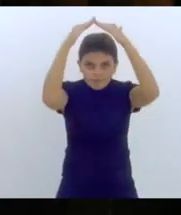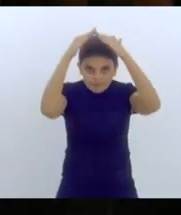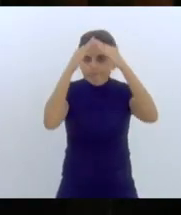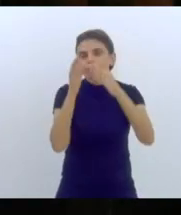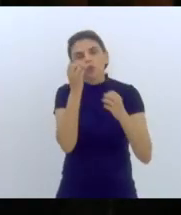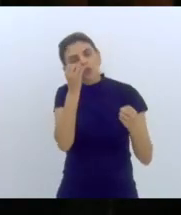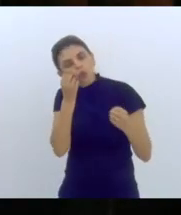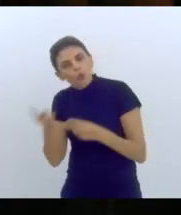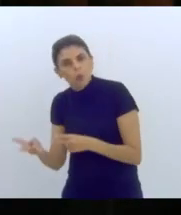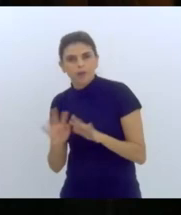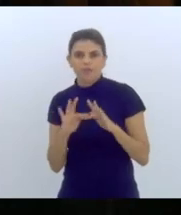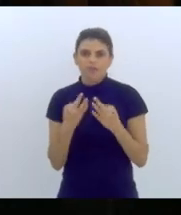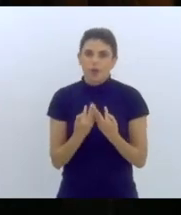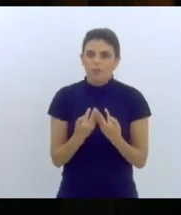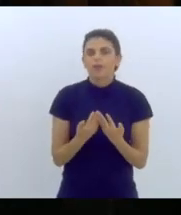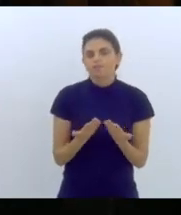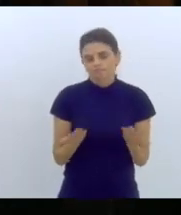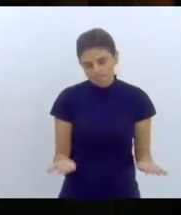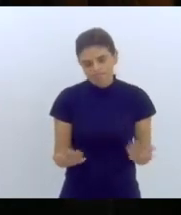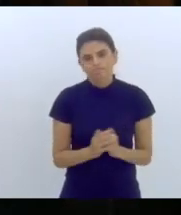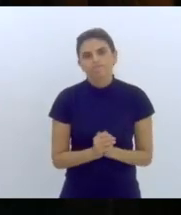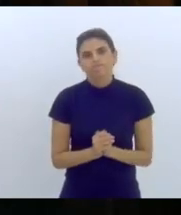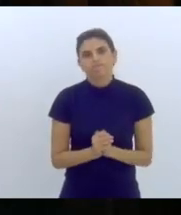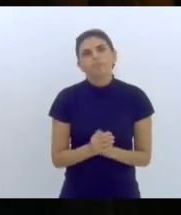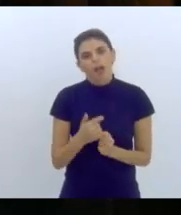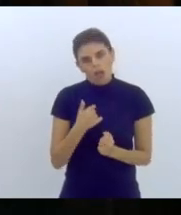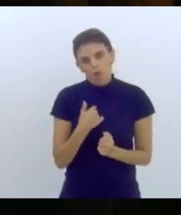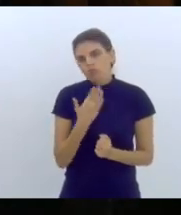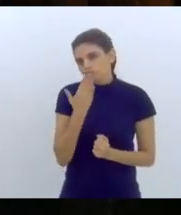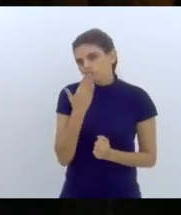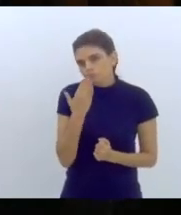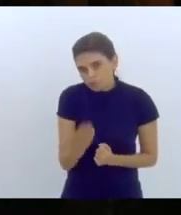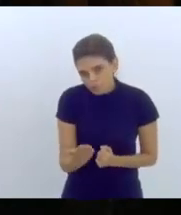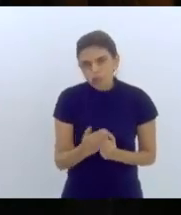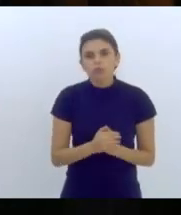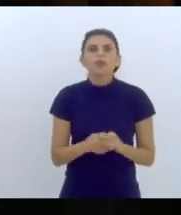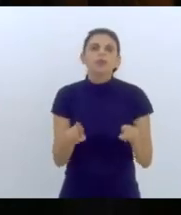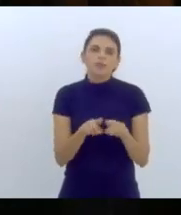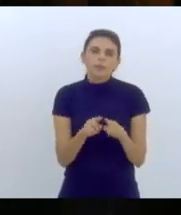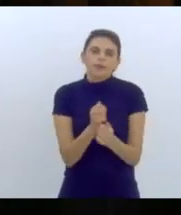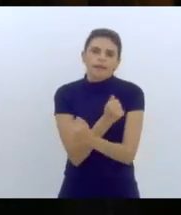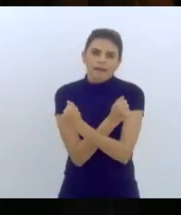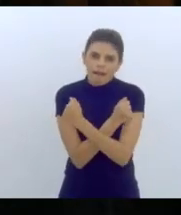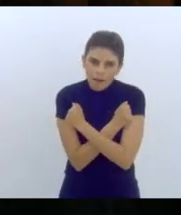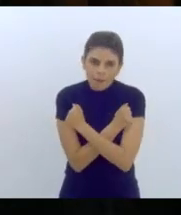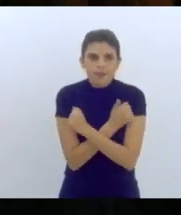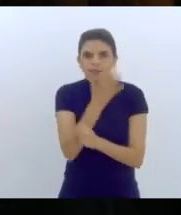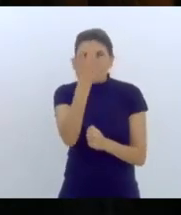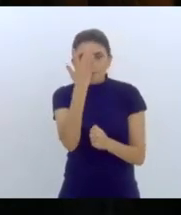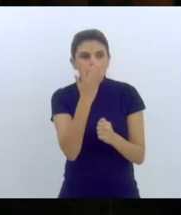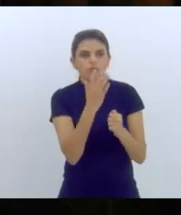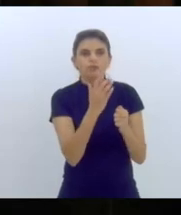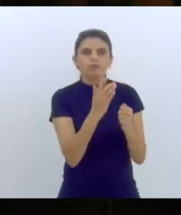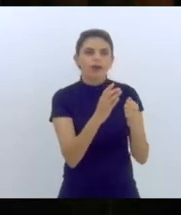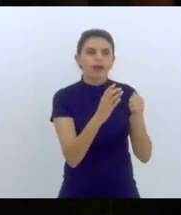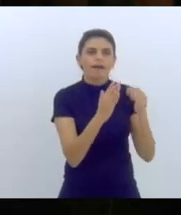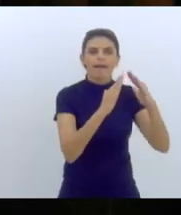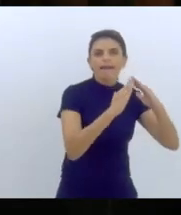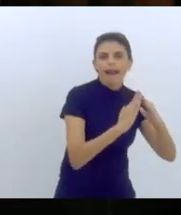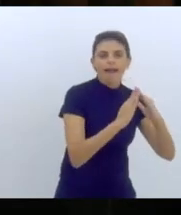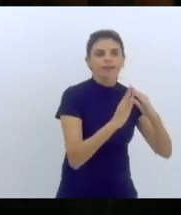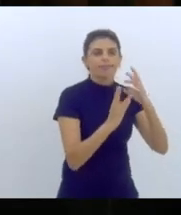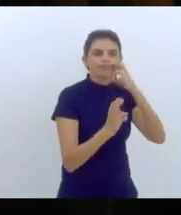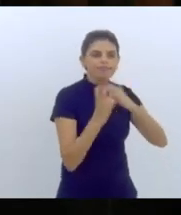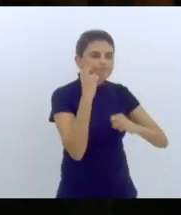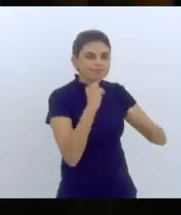dormir tranquilo com as suas famílias. Então, fica aqui o meu abraço também às Brigadas Populares, à